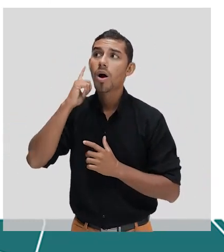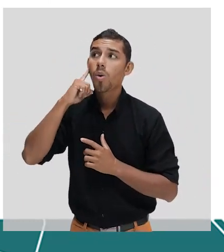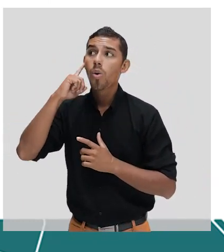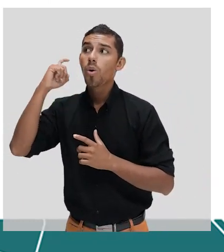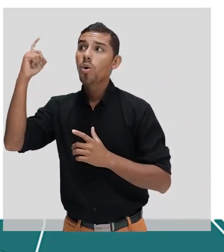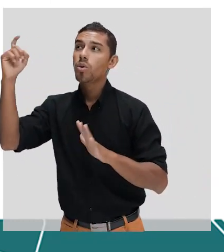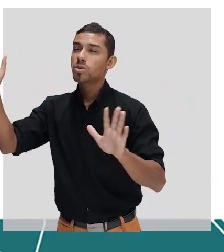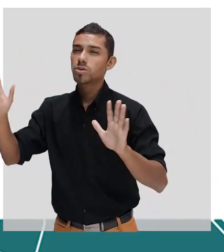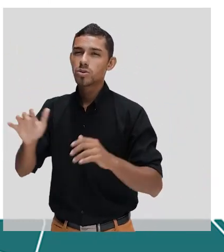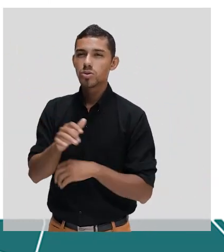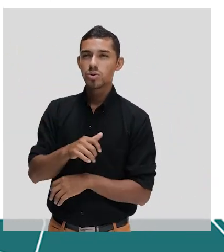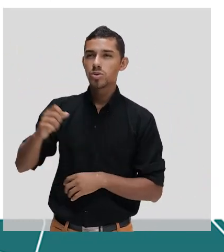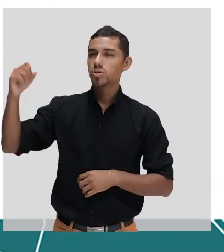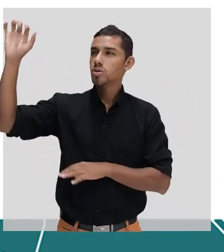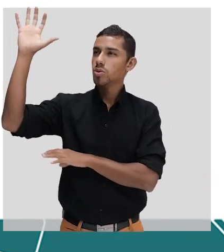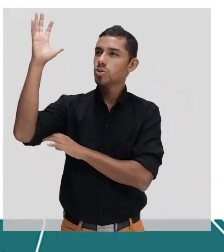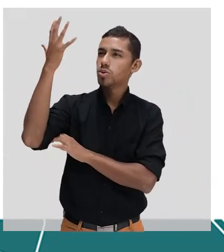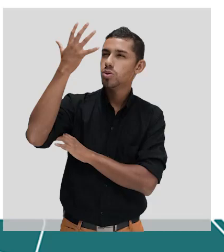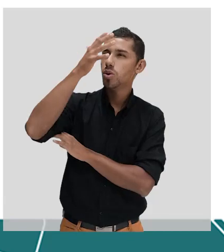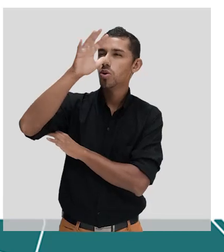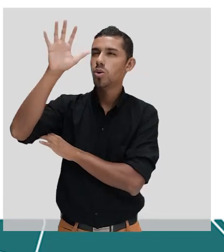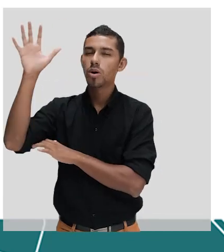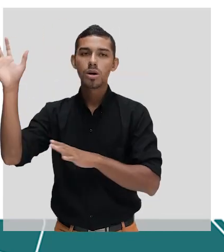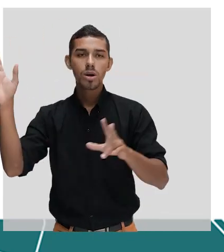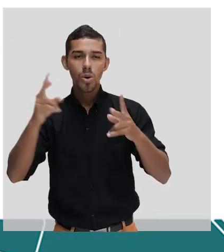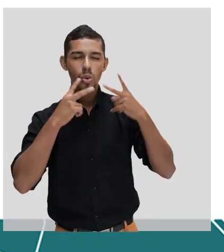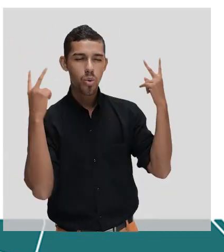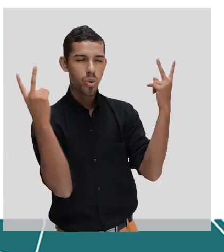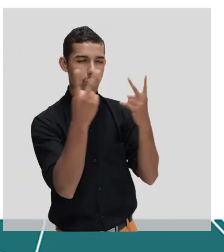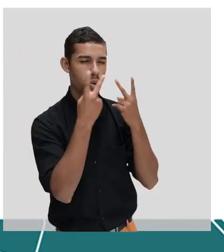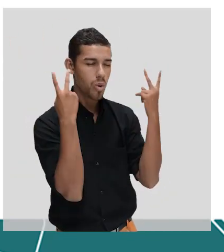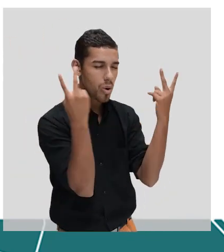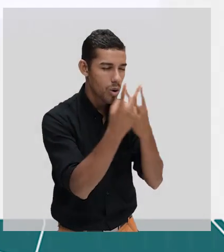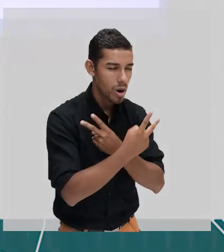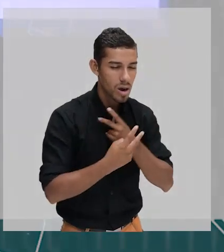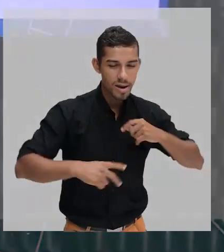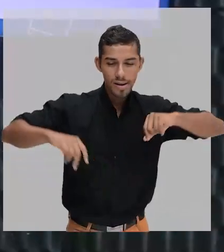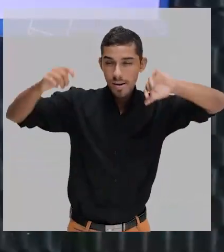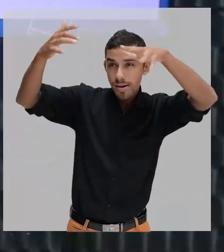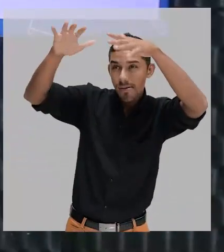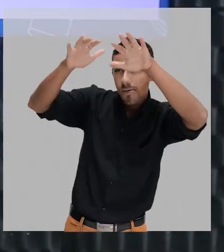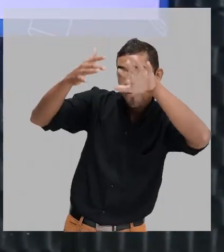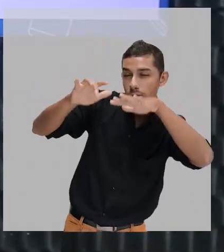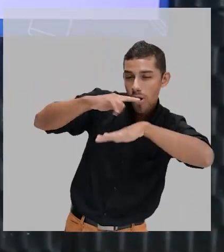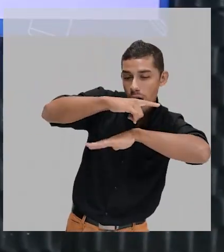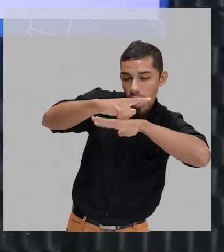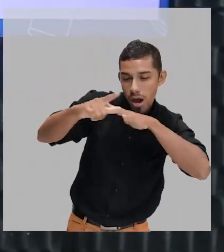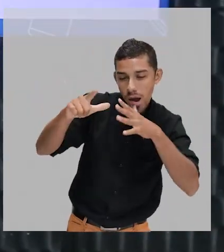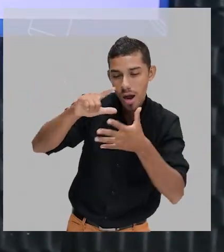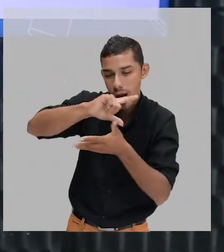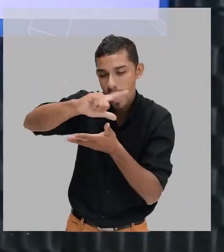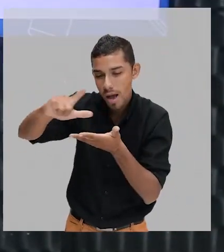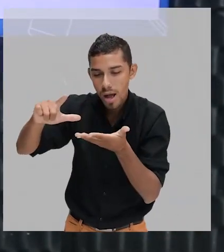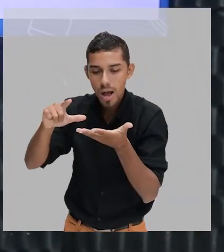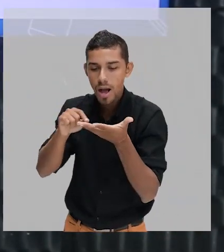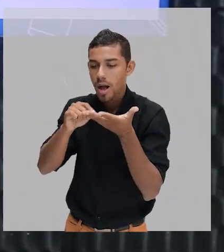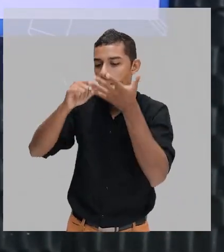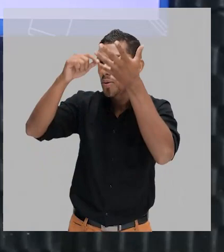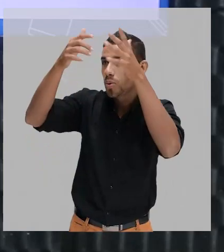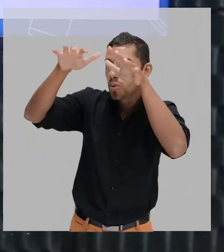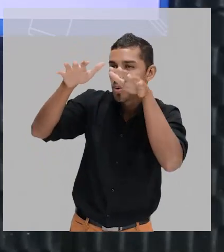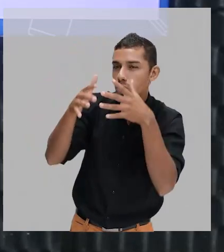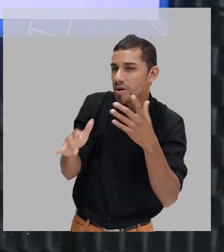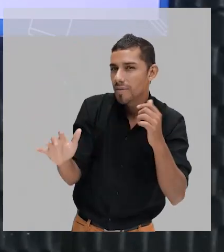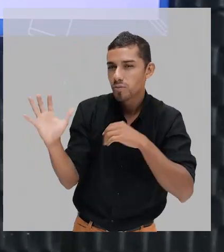de sonoplastia, som de árvores, som de vento, som de folhas caindo e coisas do tipo para criar, por exemplo, uma floresta, né? E o